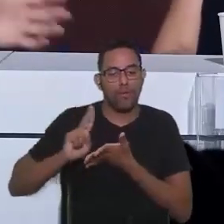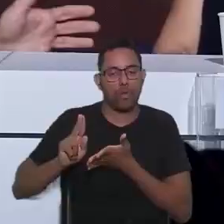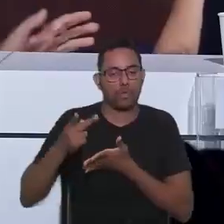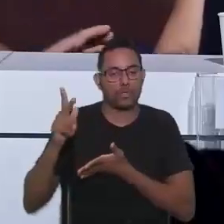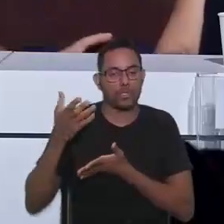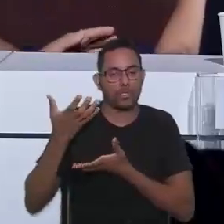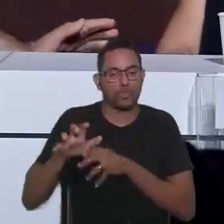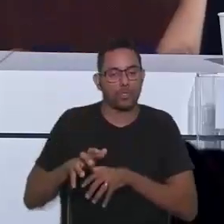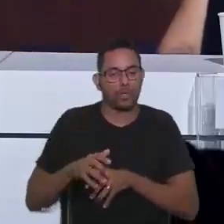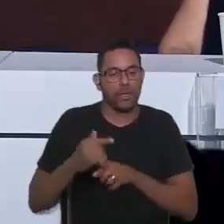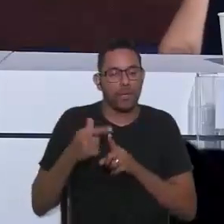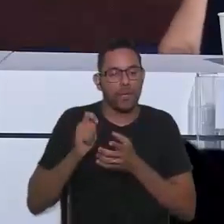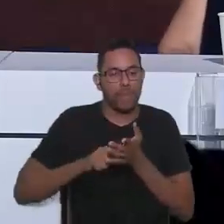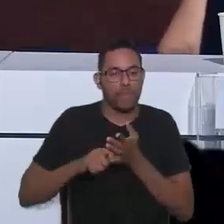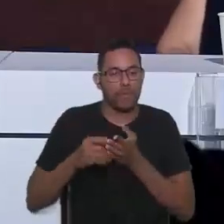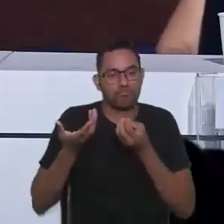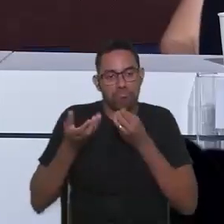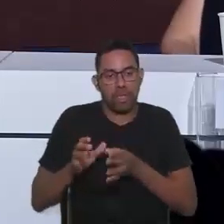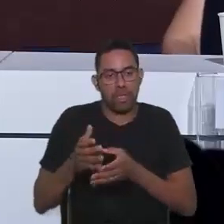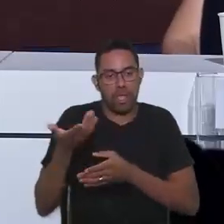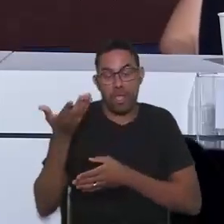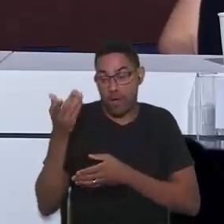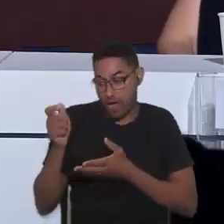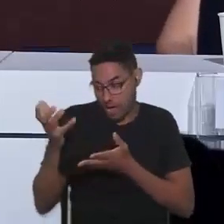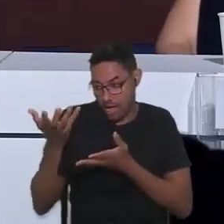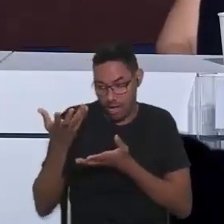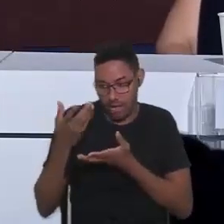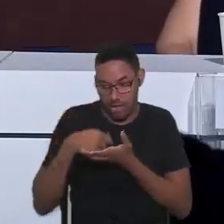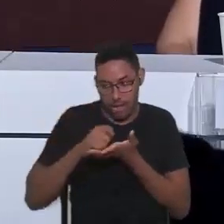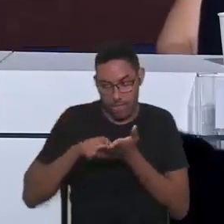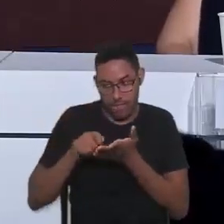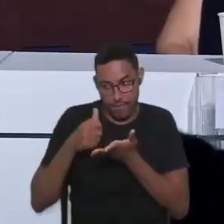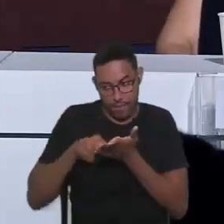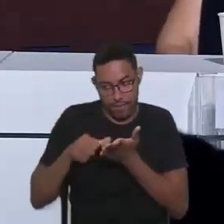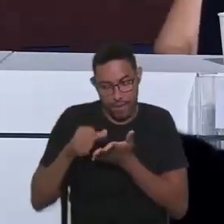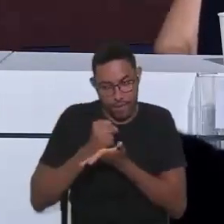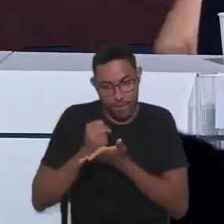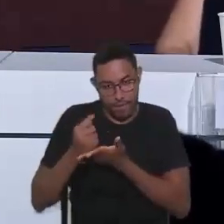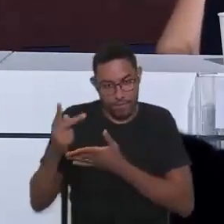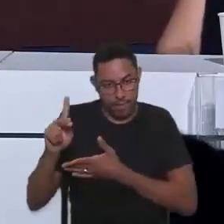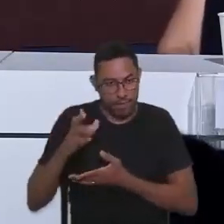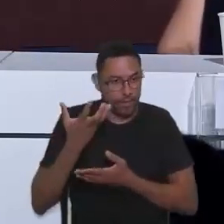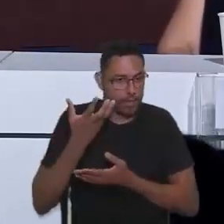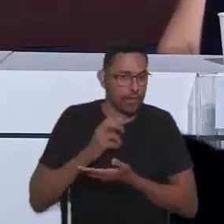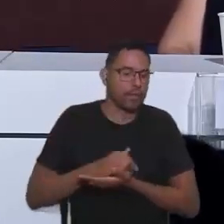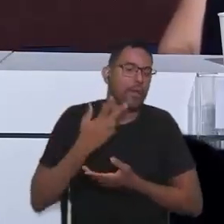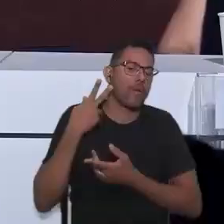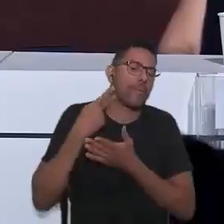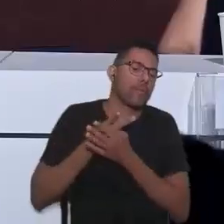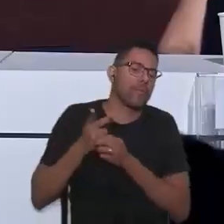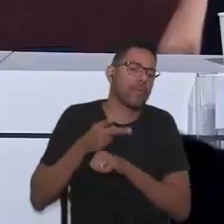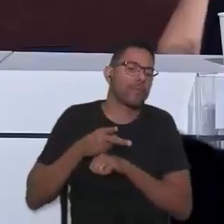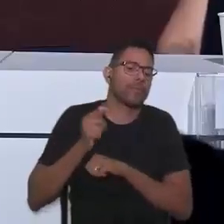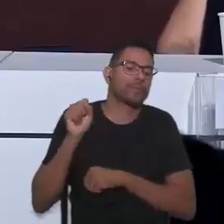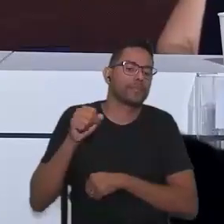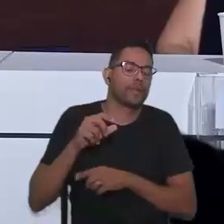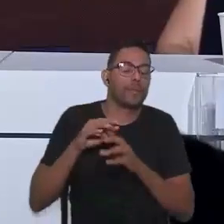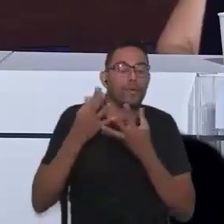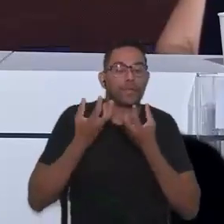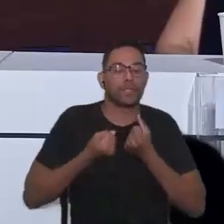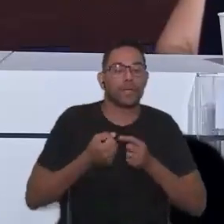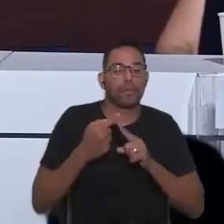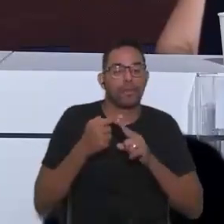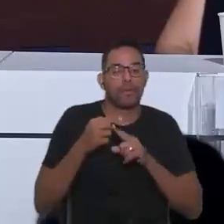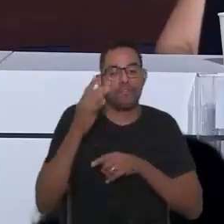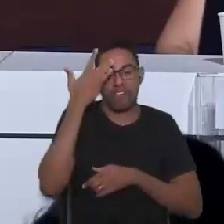E ela não quis pegar o meu autógrafo, eu é que quis pegar o autógrafo dela, fui eu que fui caçar, mas eu aceito